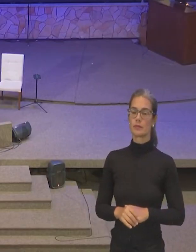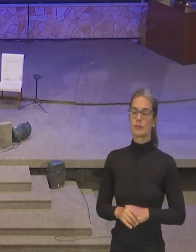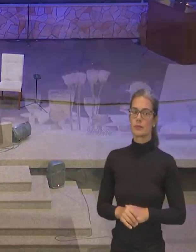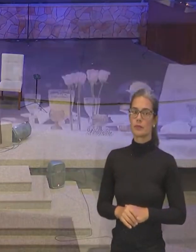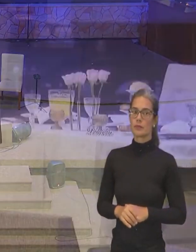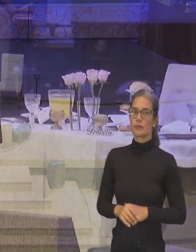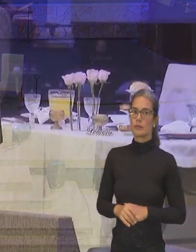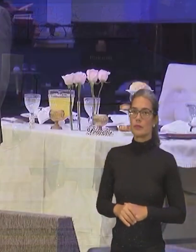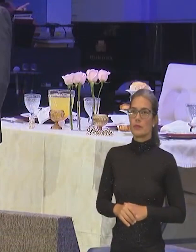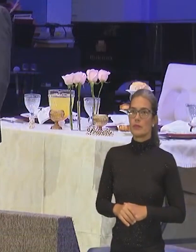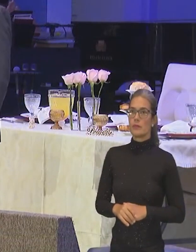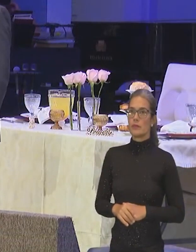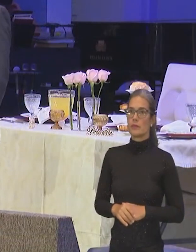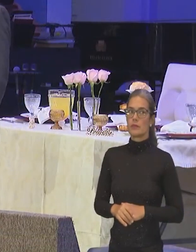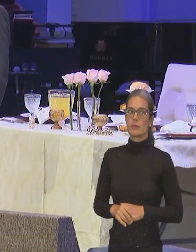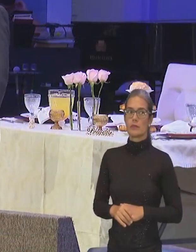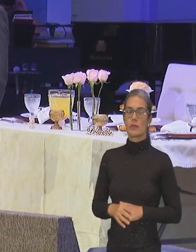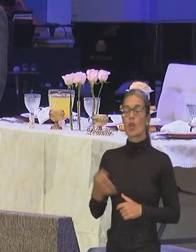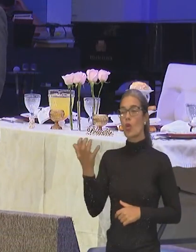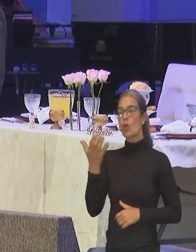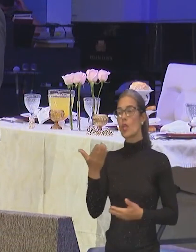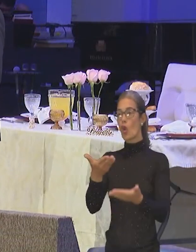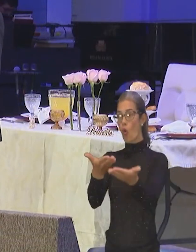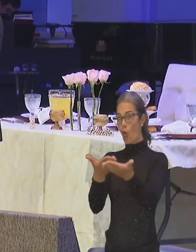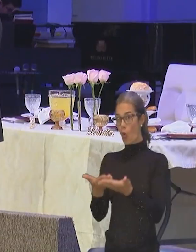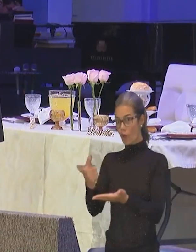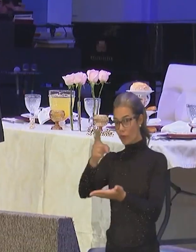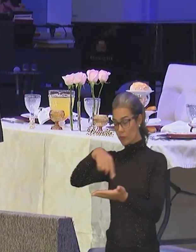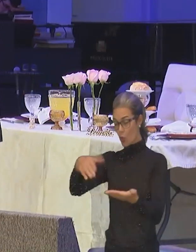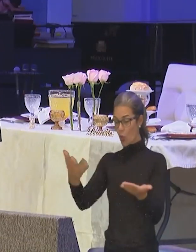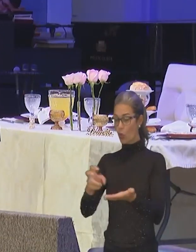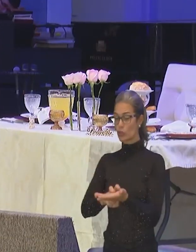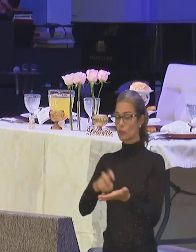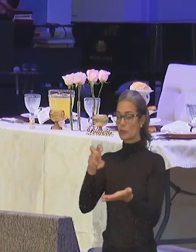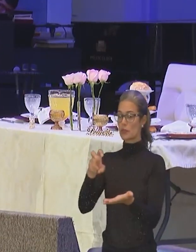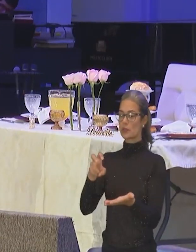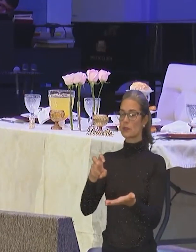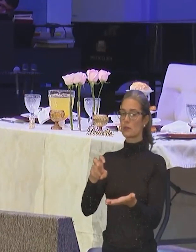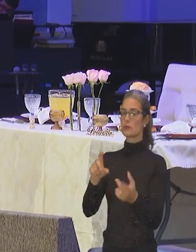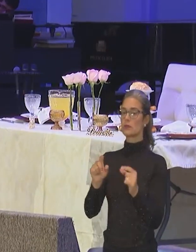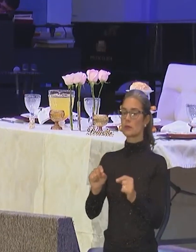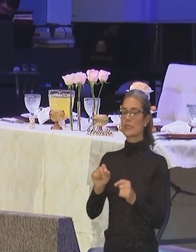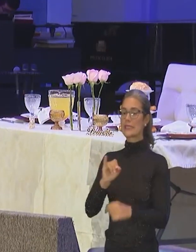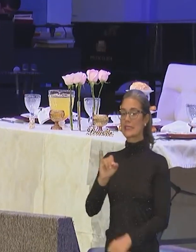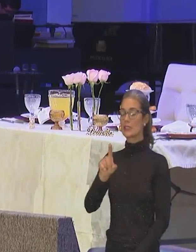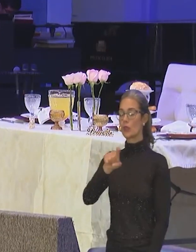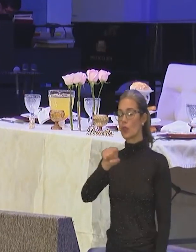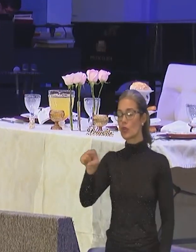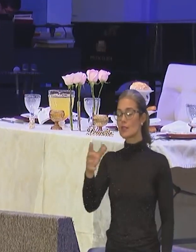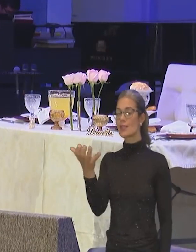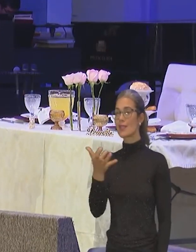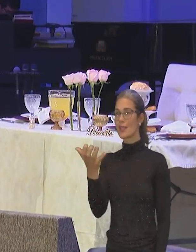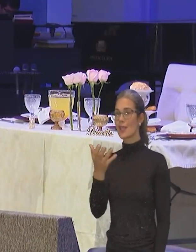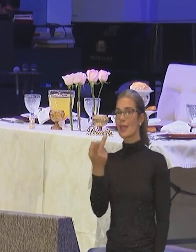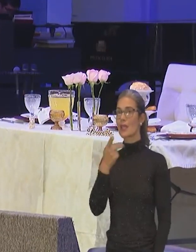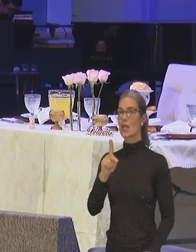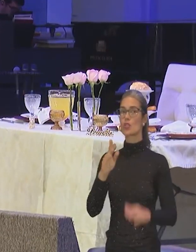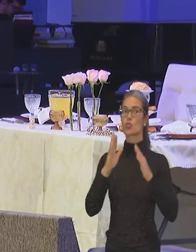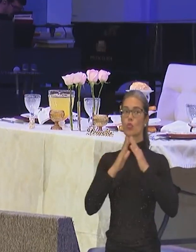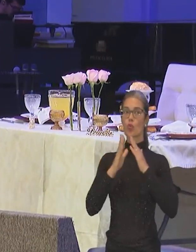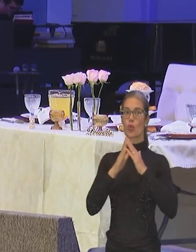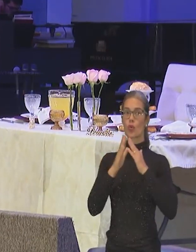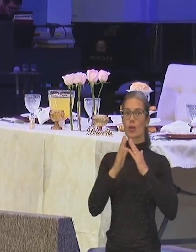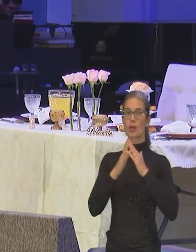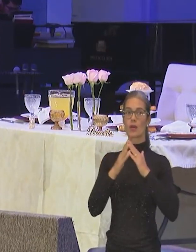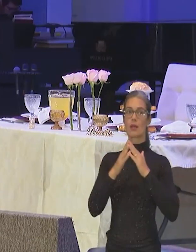E eu queria convidar você nesta manhã, se você quer que a sua casa tenha